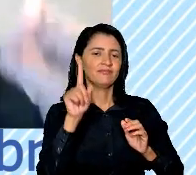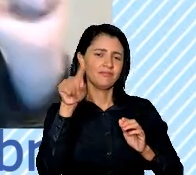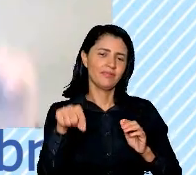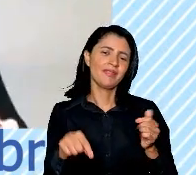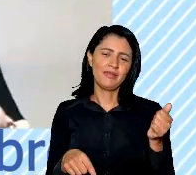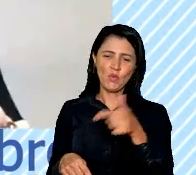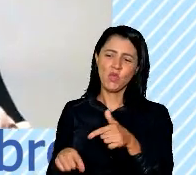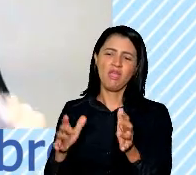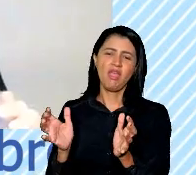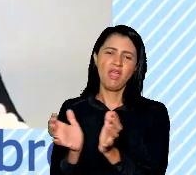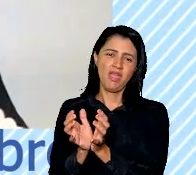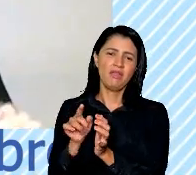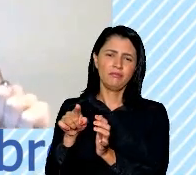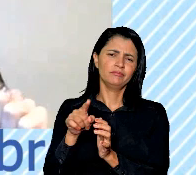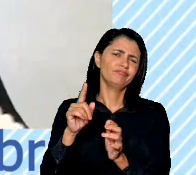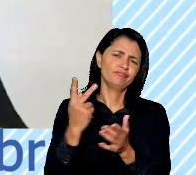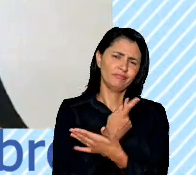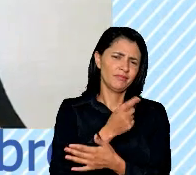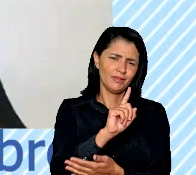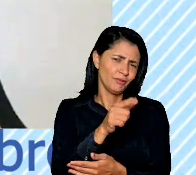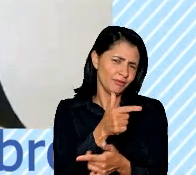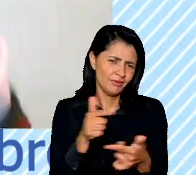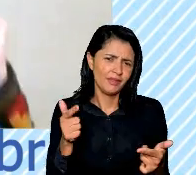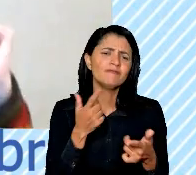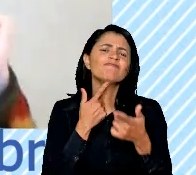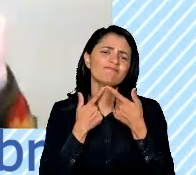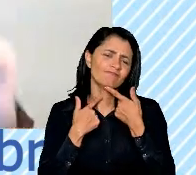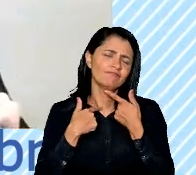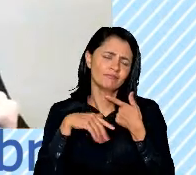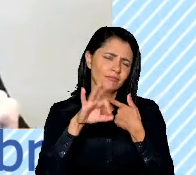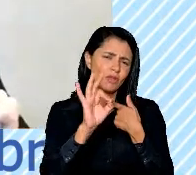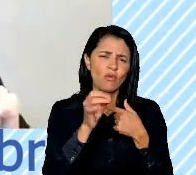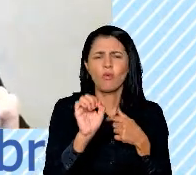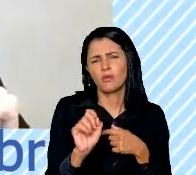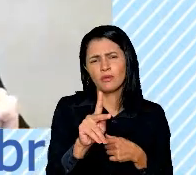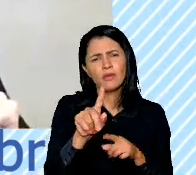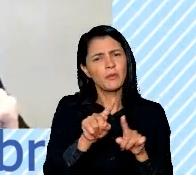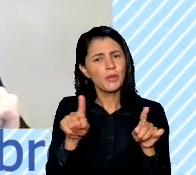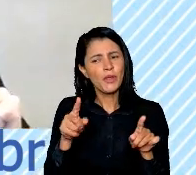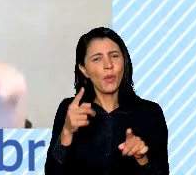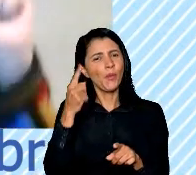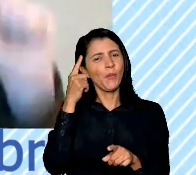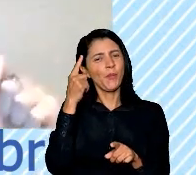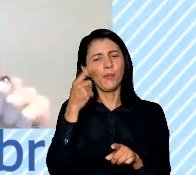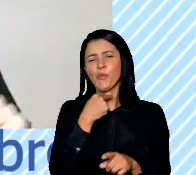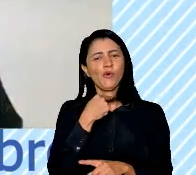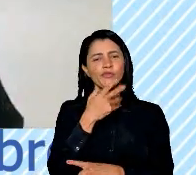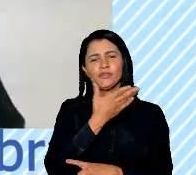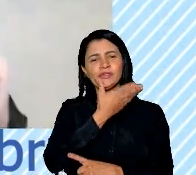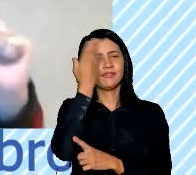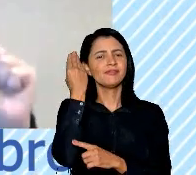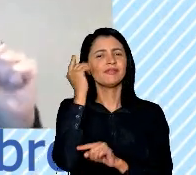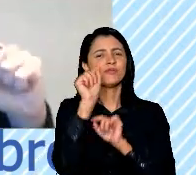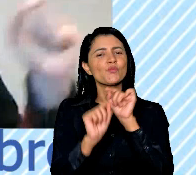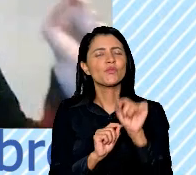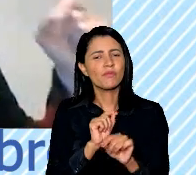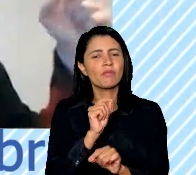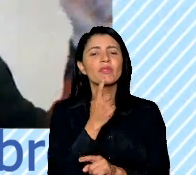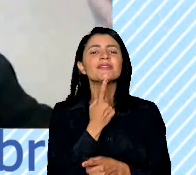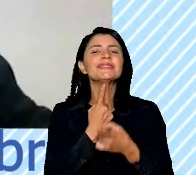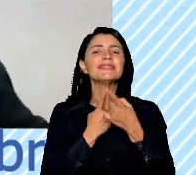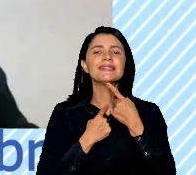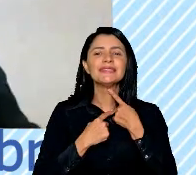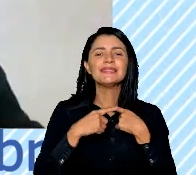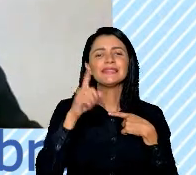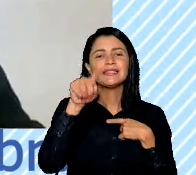há nada de errado, obviamente, em desejar. O que nós não podemos esquecer, contudo, é que os desejos